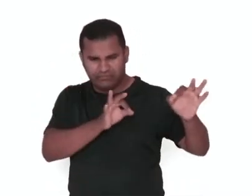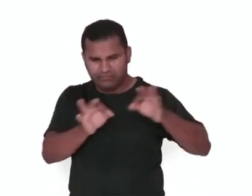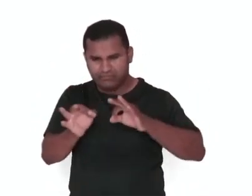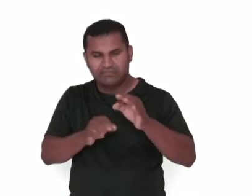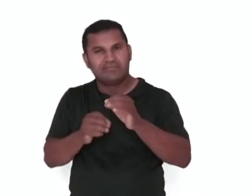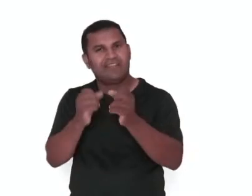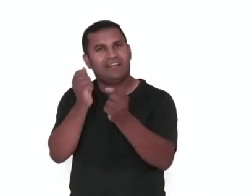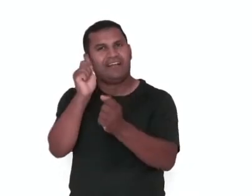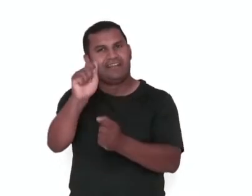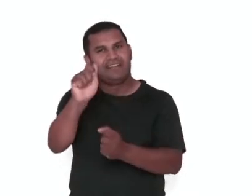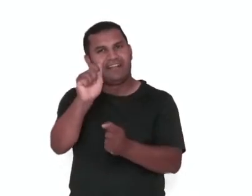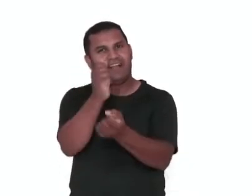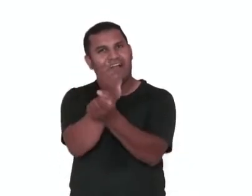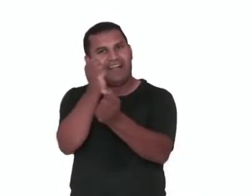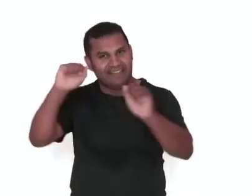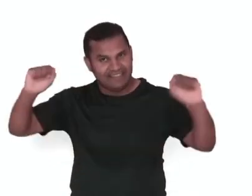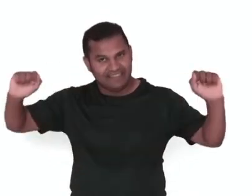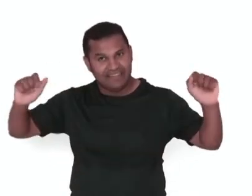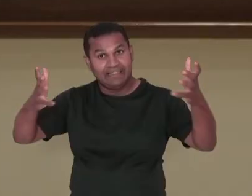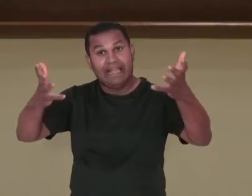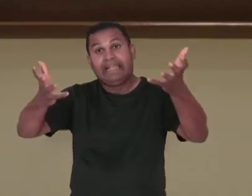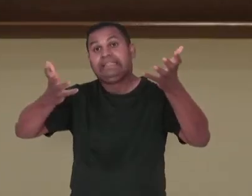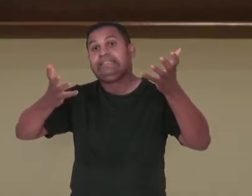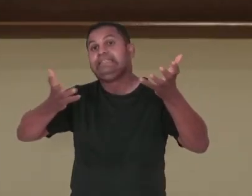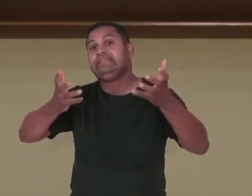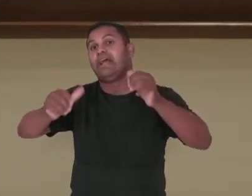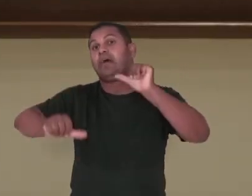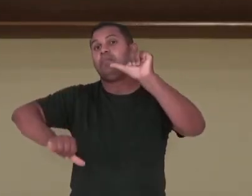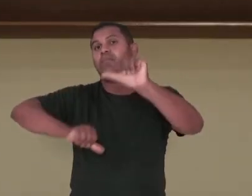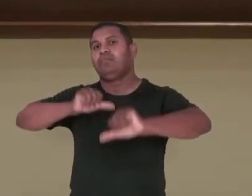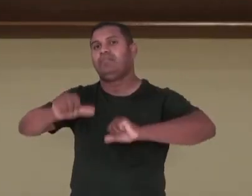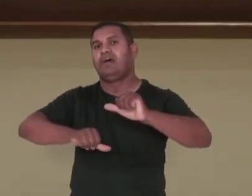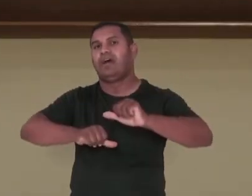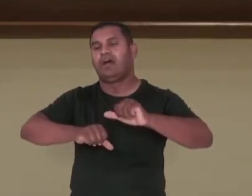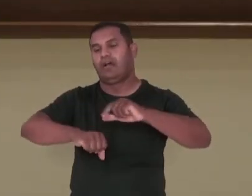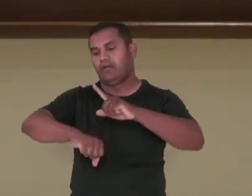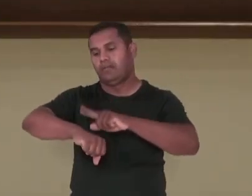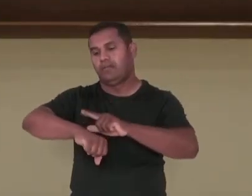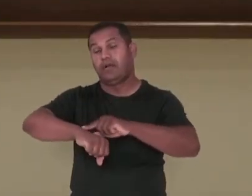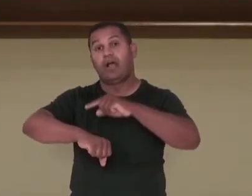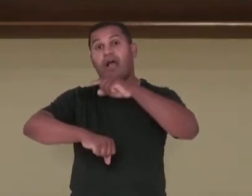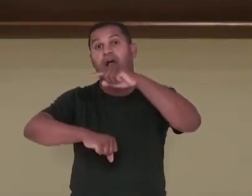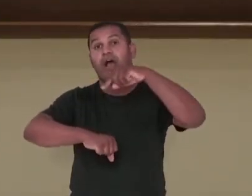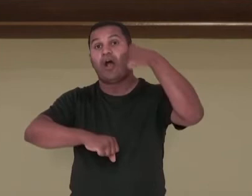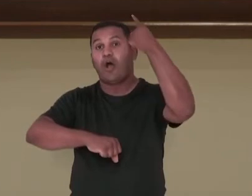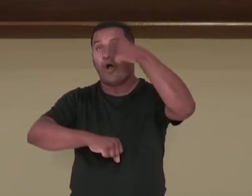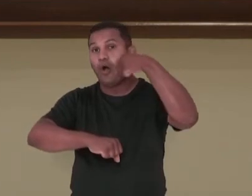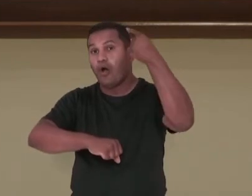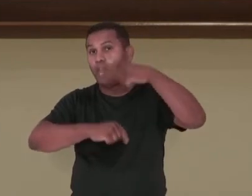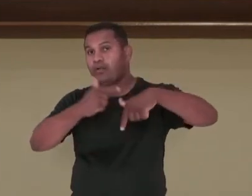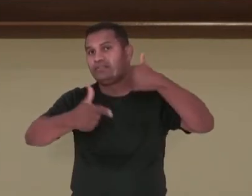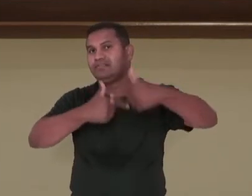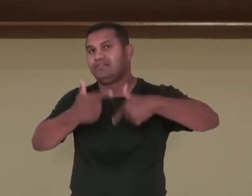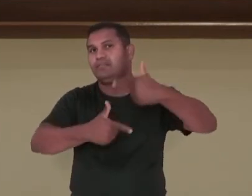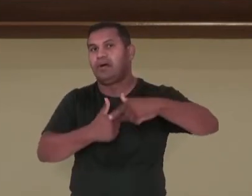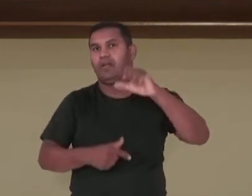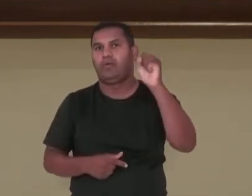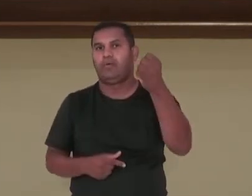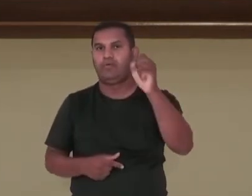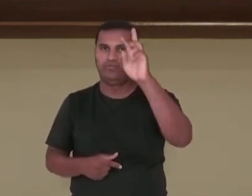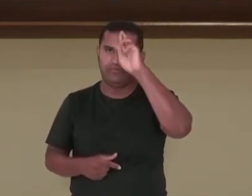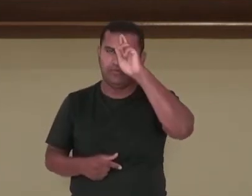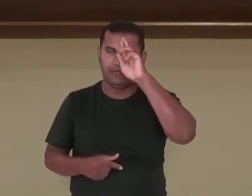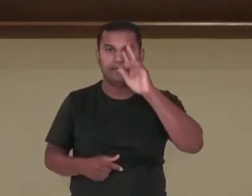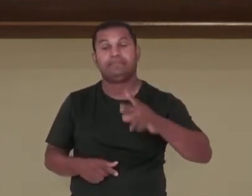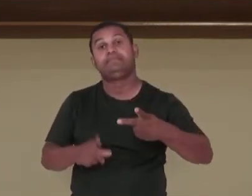de trabalho e que ocorresse uma regulamentação do trabalho feminino dentro do Brasil.